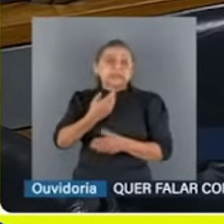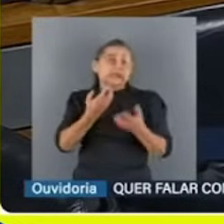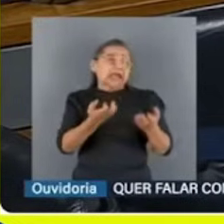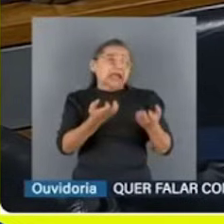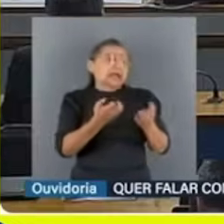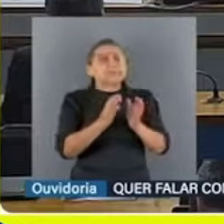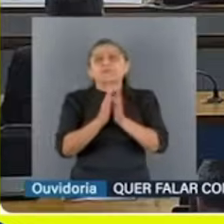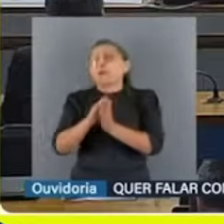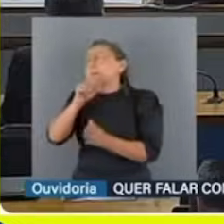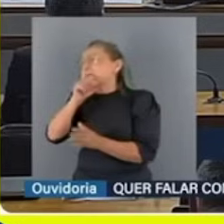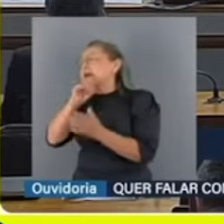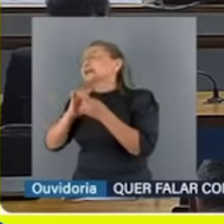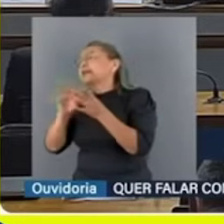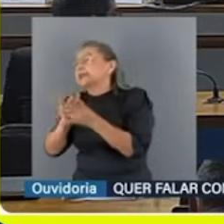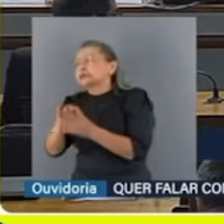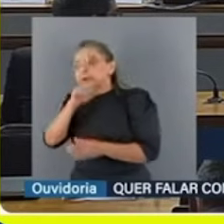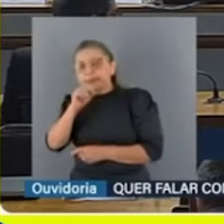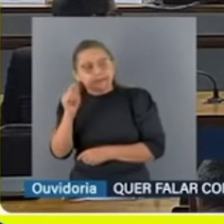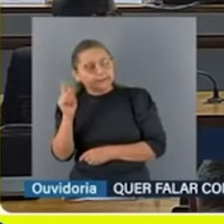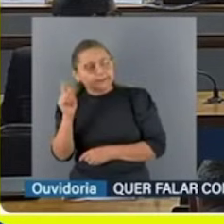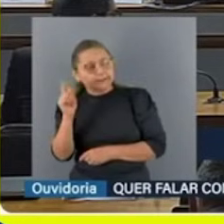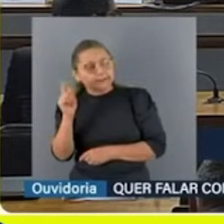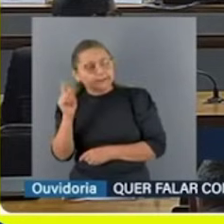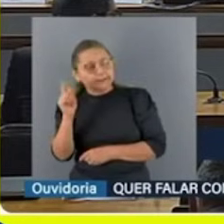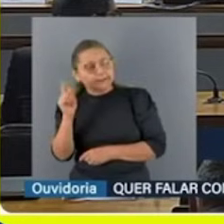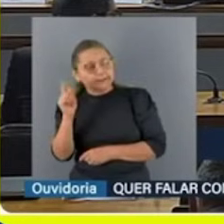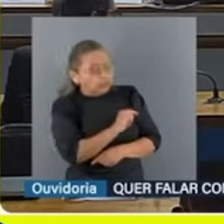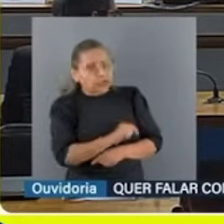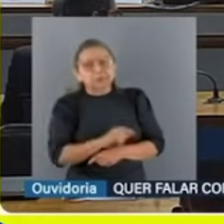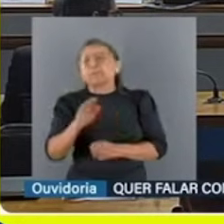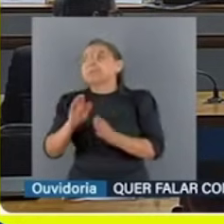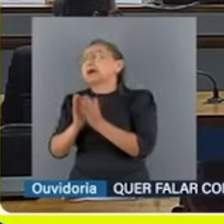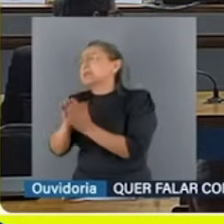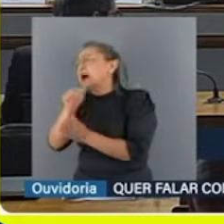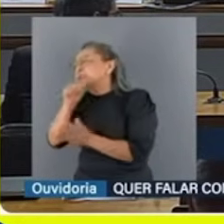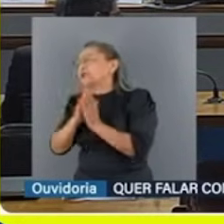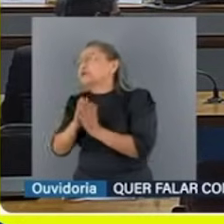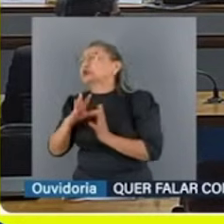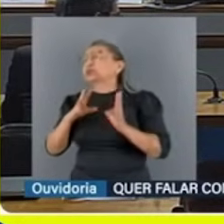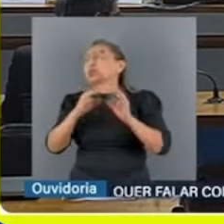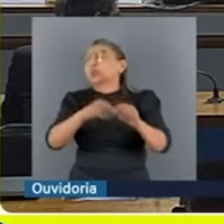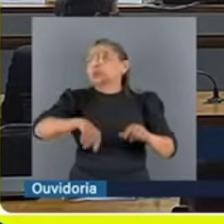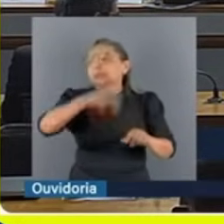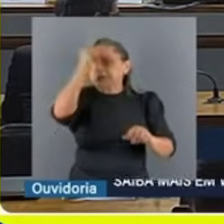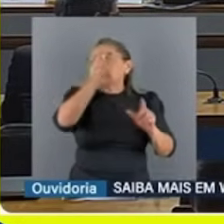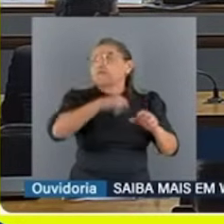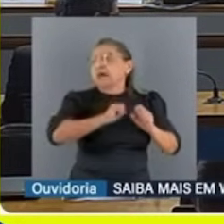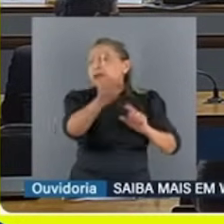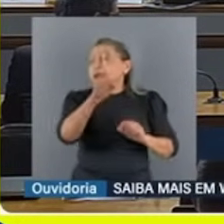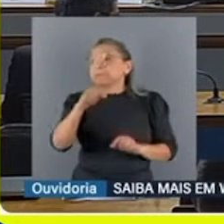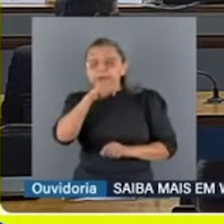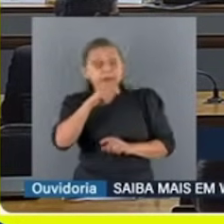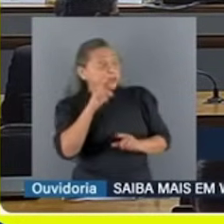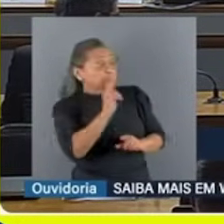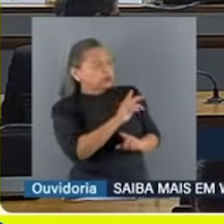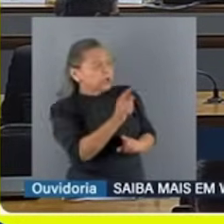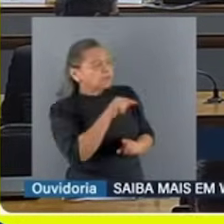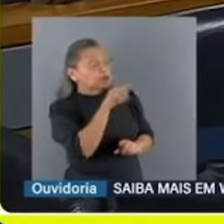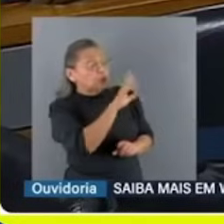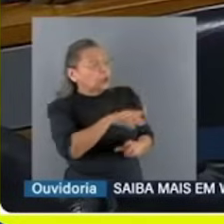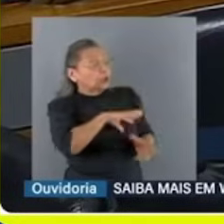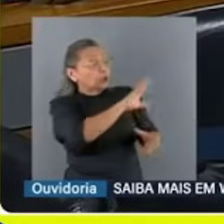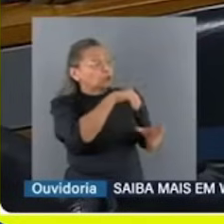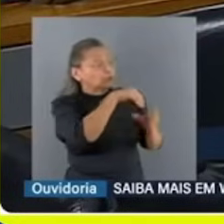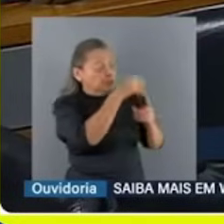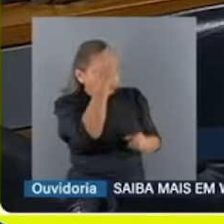a mãe responde, você não é todo mundo. Não seja Maria, vai com as outras. E é o que aconteceu com